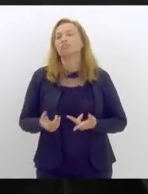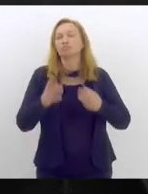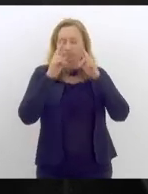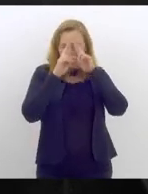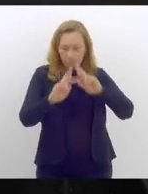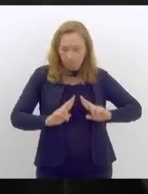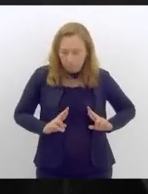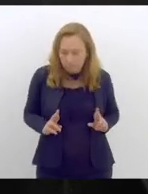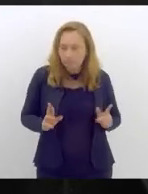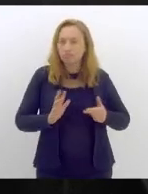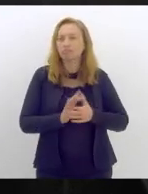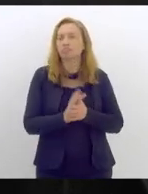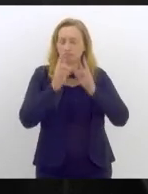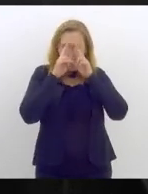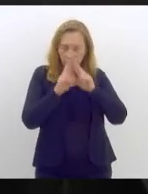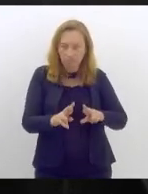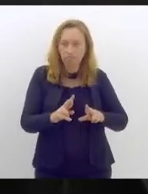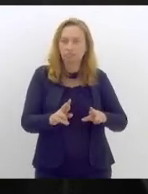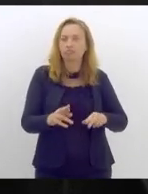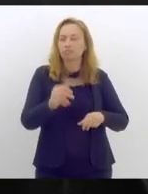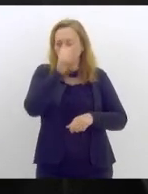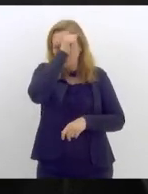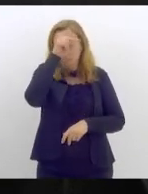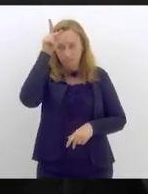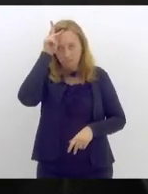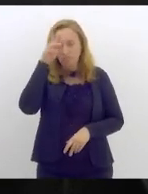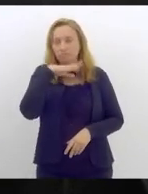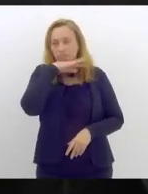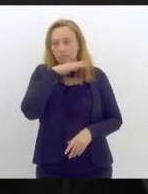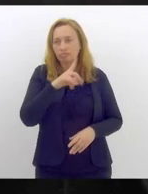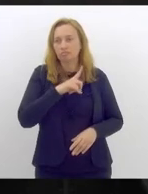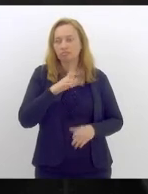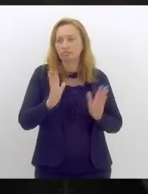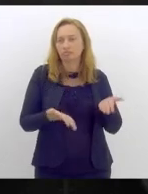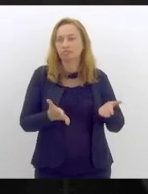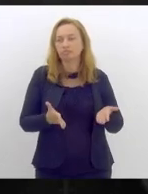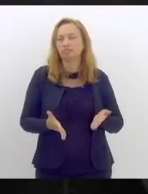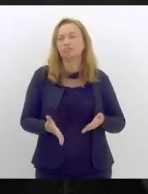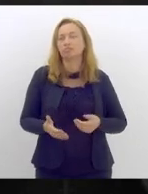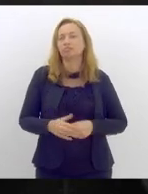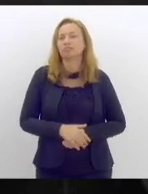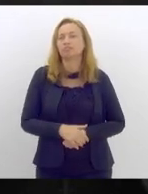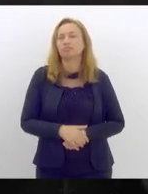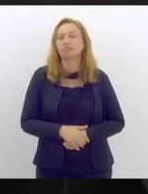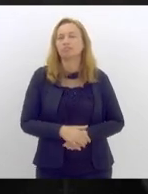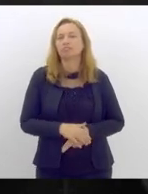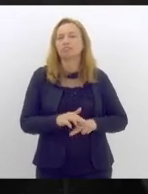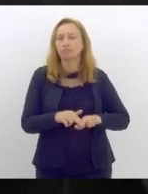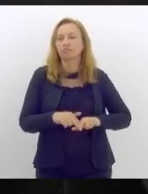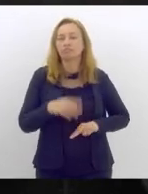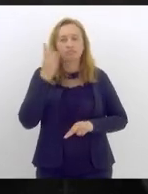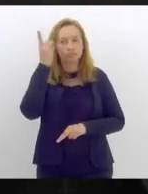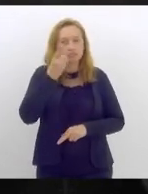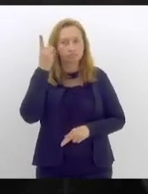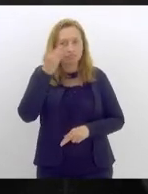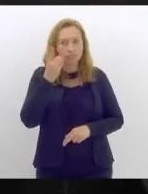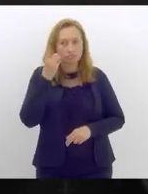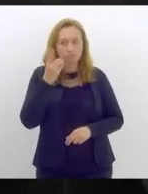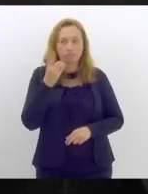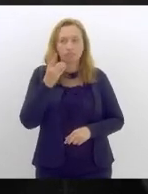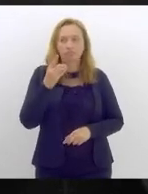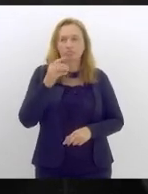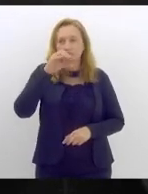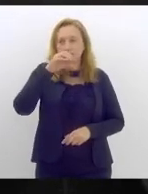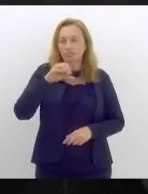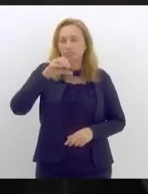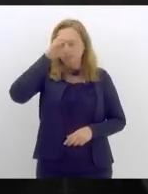ela não merece é ter esse prefeito desqualificado que tem hoje exercendo a prefeitura daquele daquela cidade Portanto o deputado Tia Jô a minha manifestação